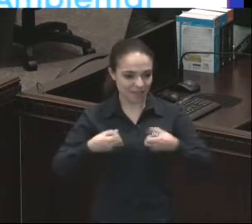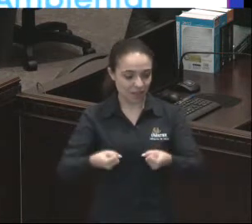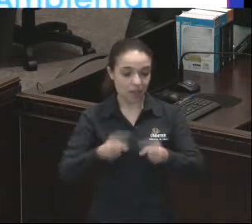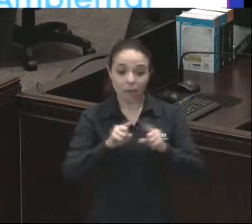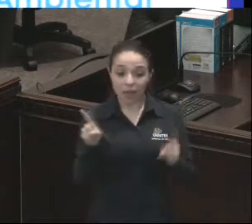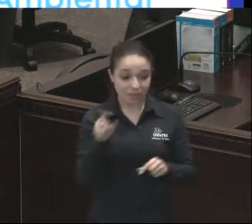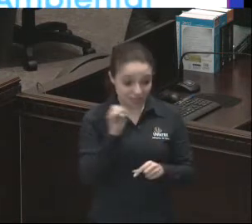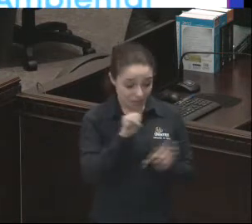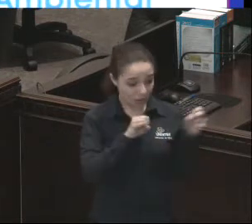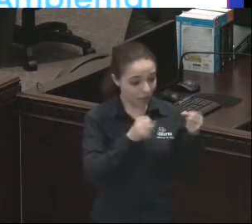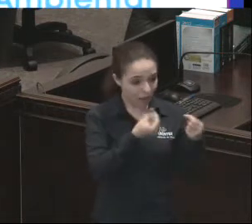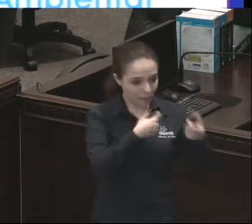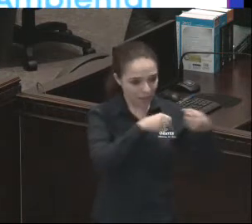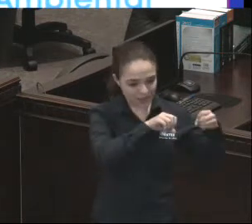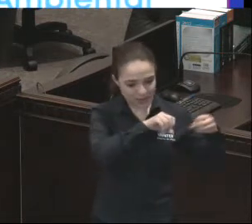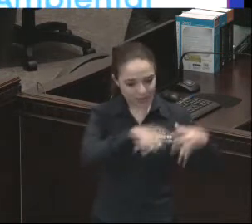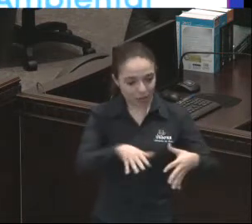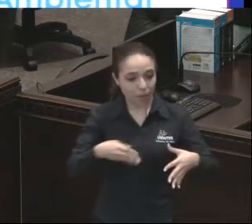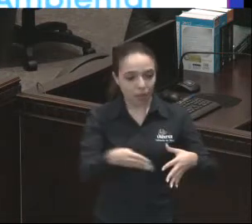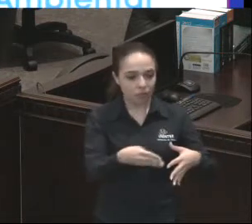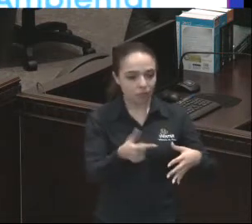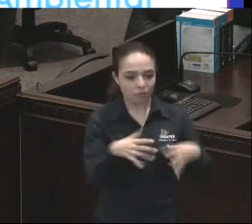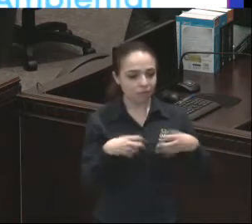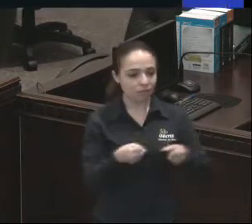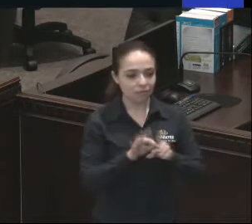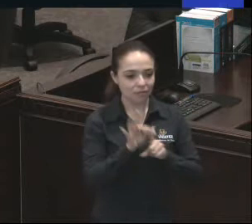nosso foi entender resposta inflamatória em peixes, né, Helena?